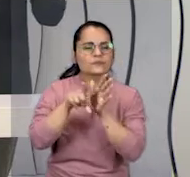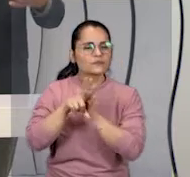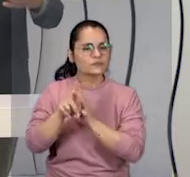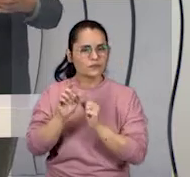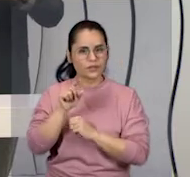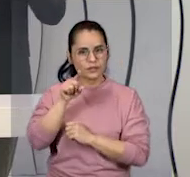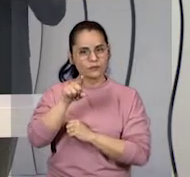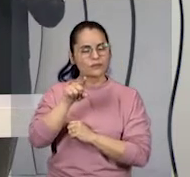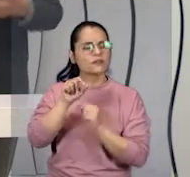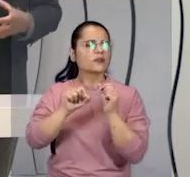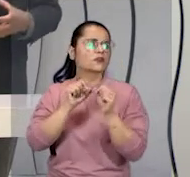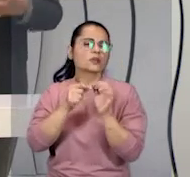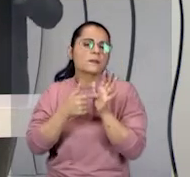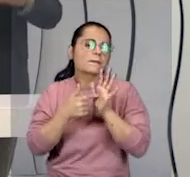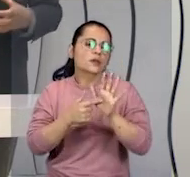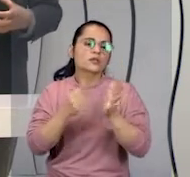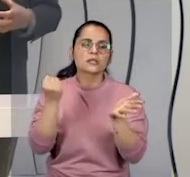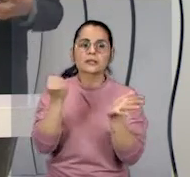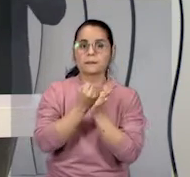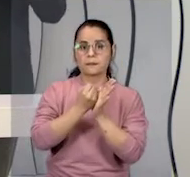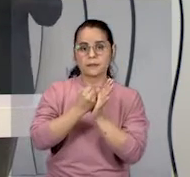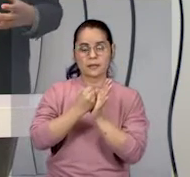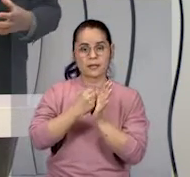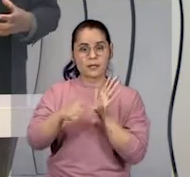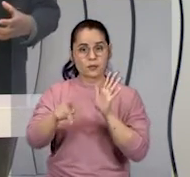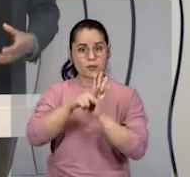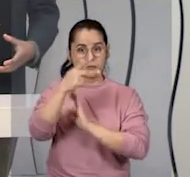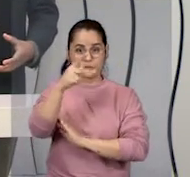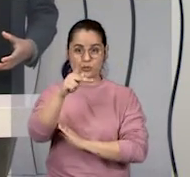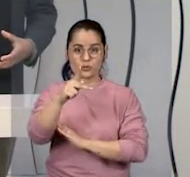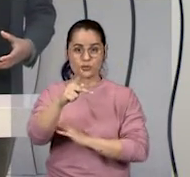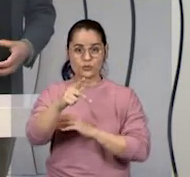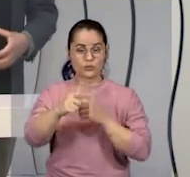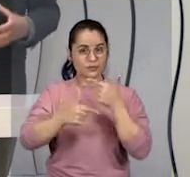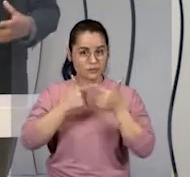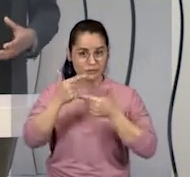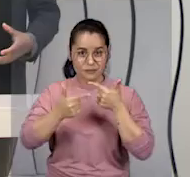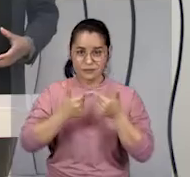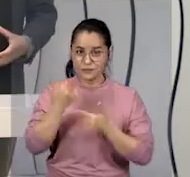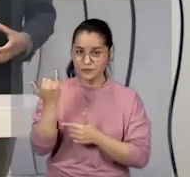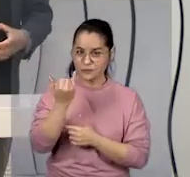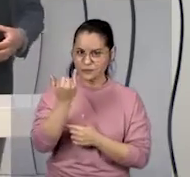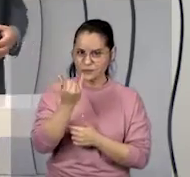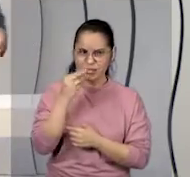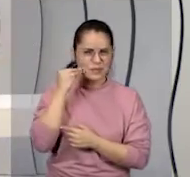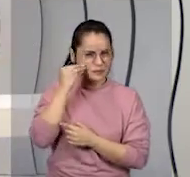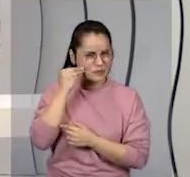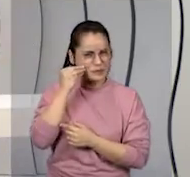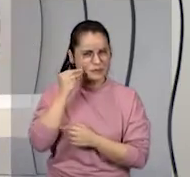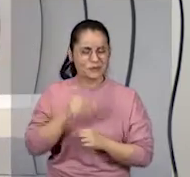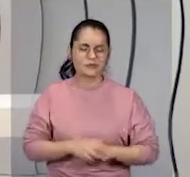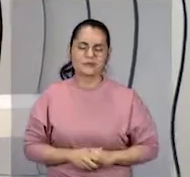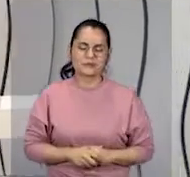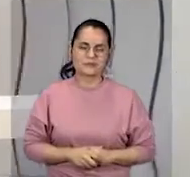vai imprimir uma marca pessoal nesse trabalho tão importante. Experimente fazer isso.